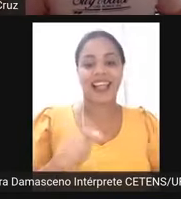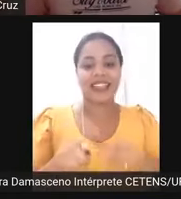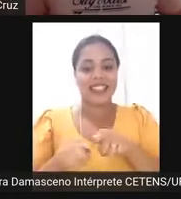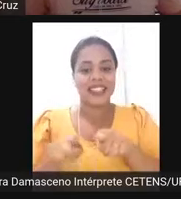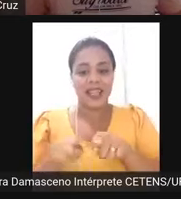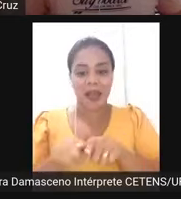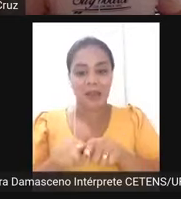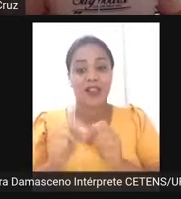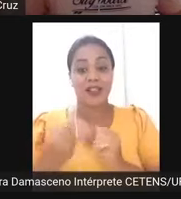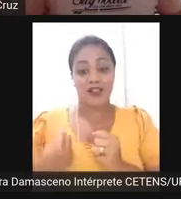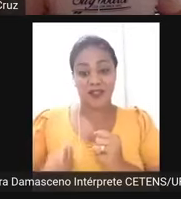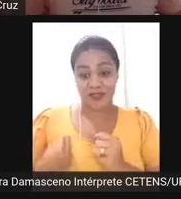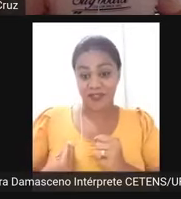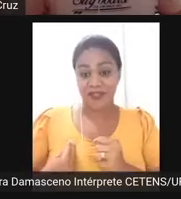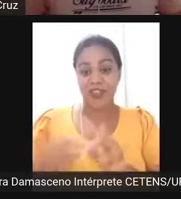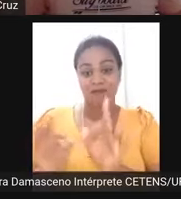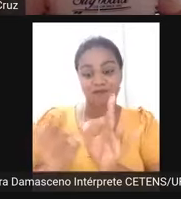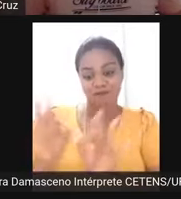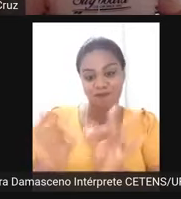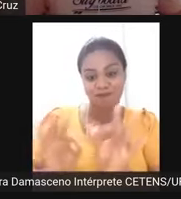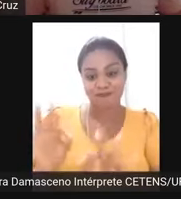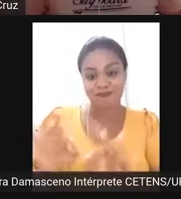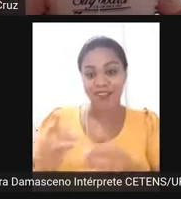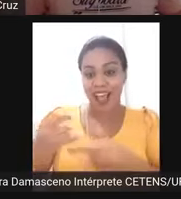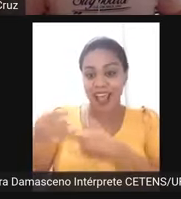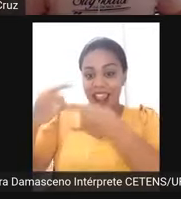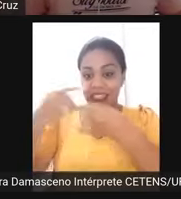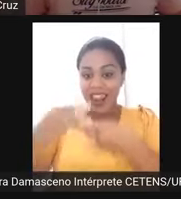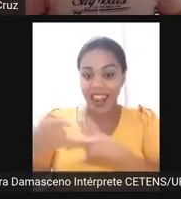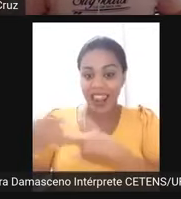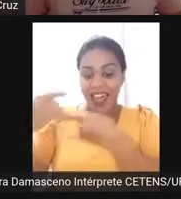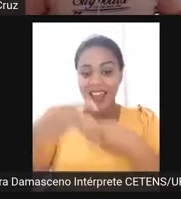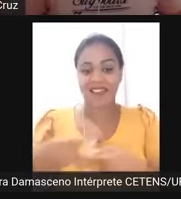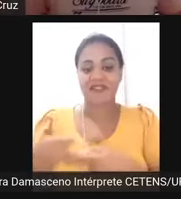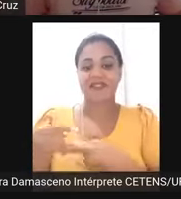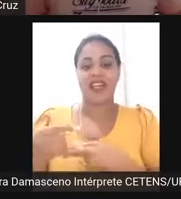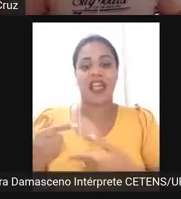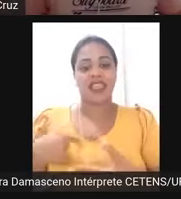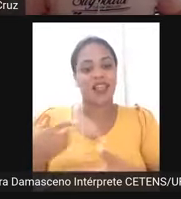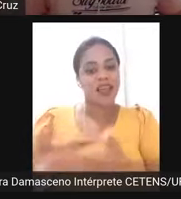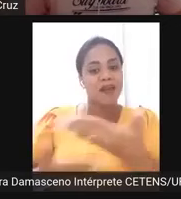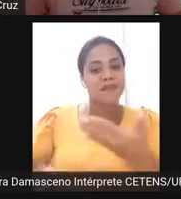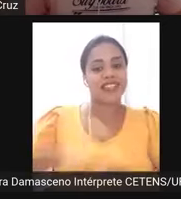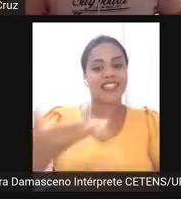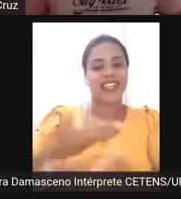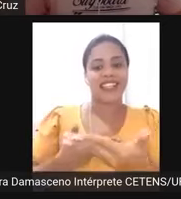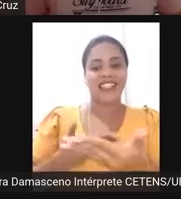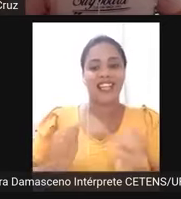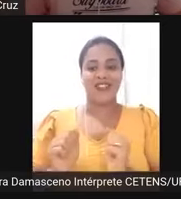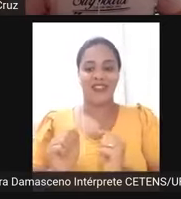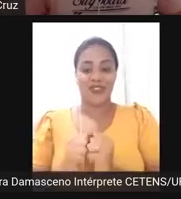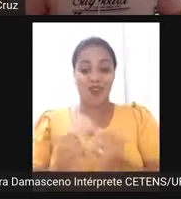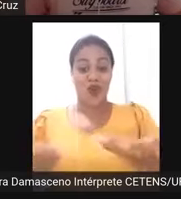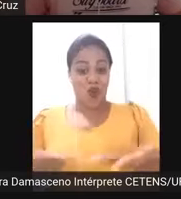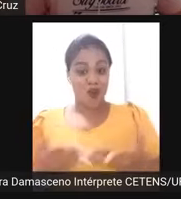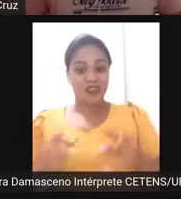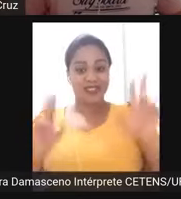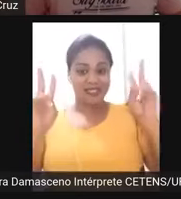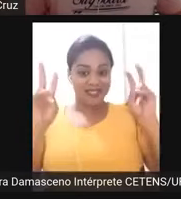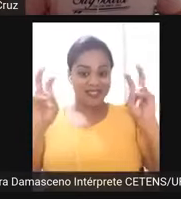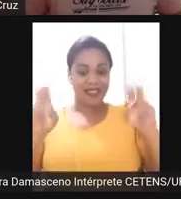presente aí nesse processo de organização das lives, que fez essa mediação entre a gente, né, para a gente estar aqui hoje conversando,